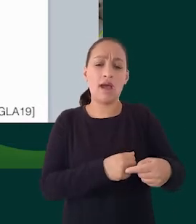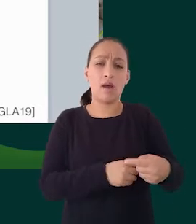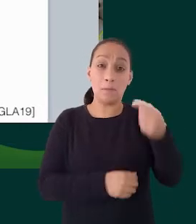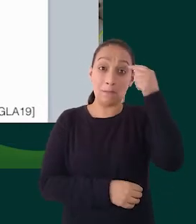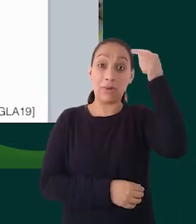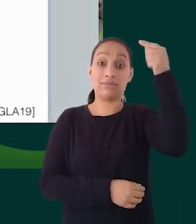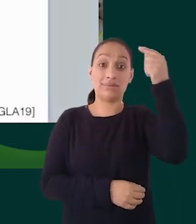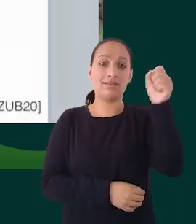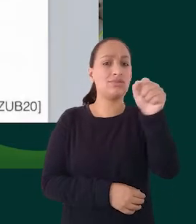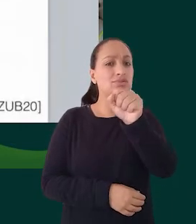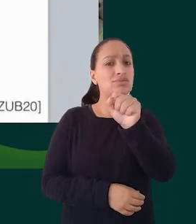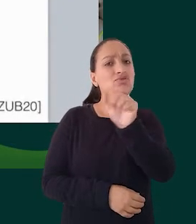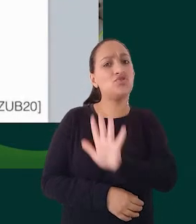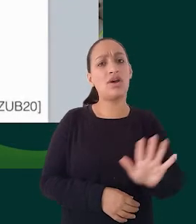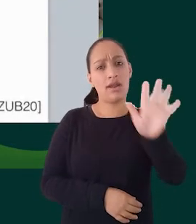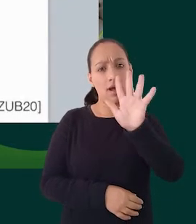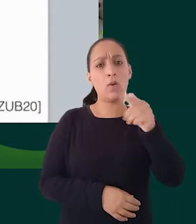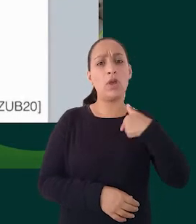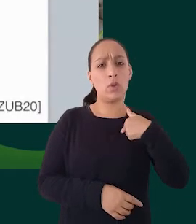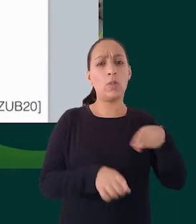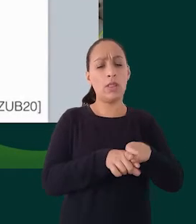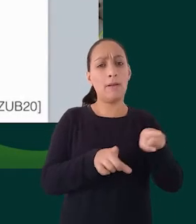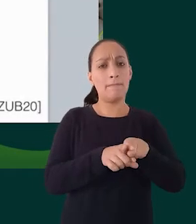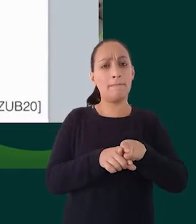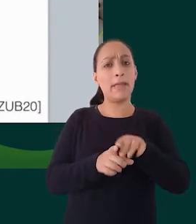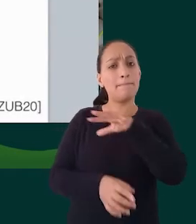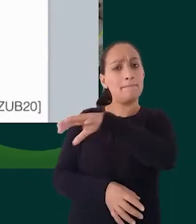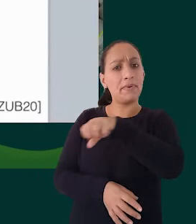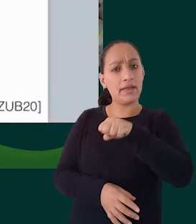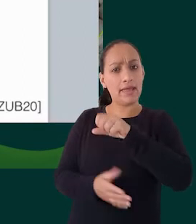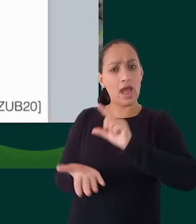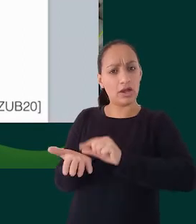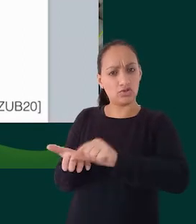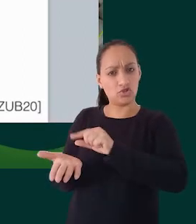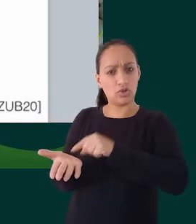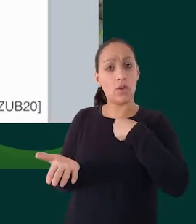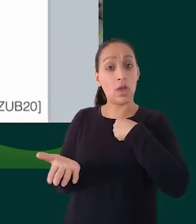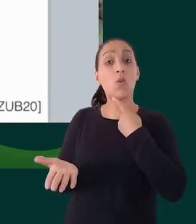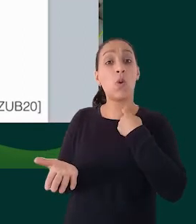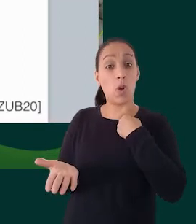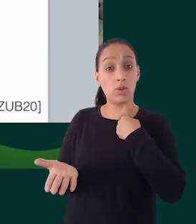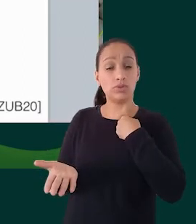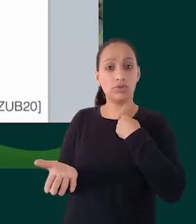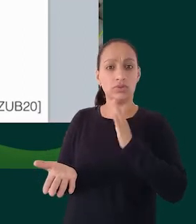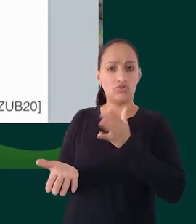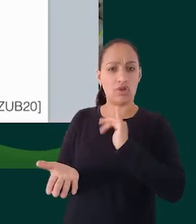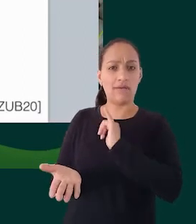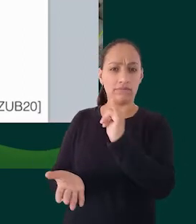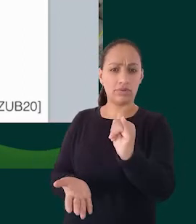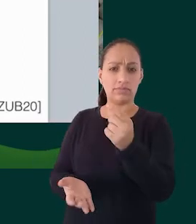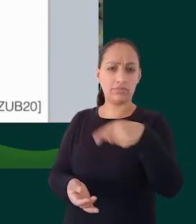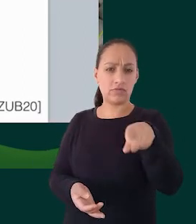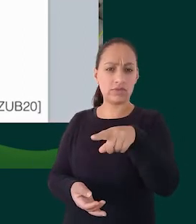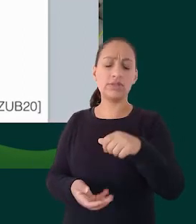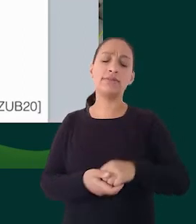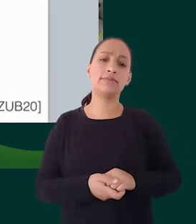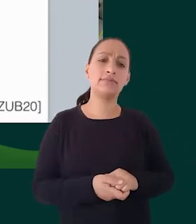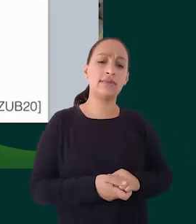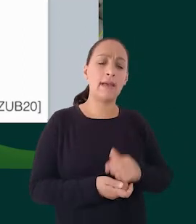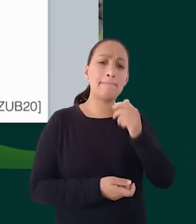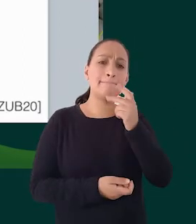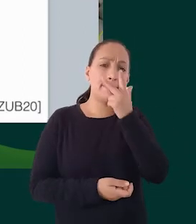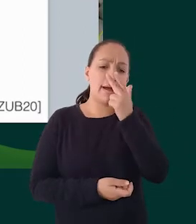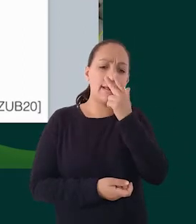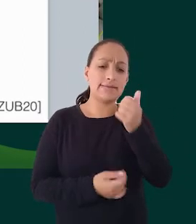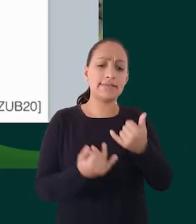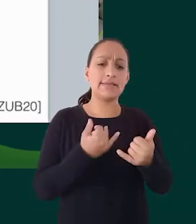geral, que eu também tirei daquele artigo que eu disse para vocês, que eu gosto bastante. Então, essa aqui é mais ou menos um esqueleto do